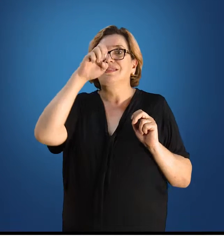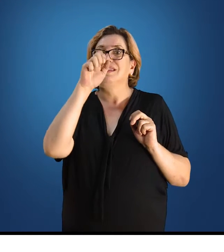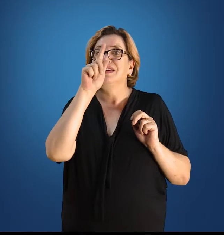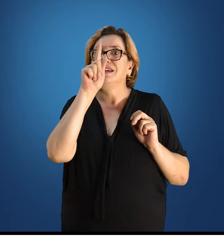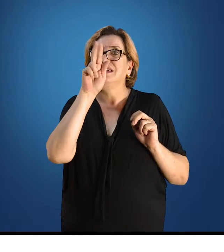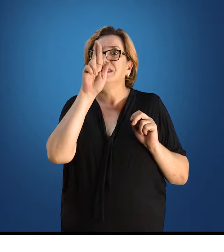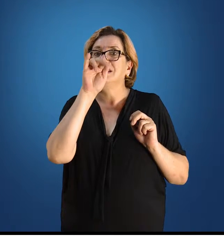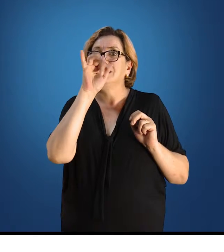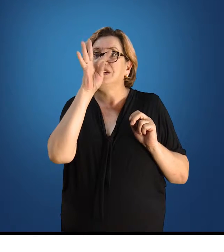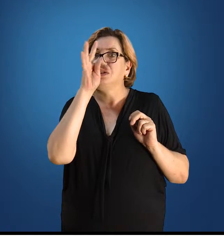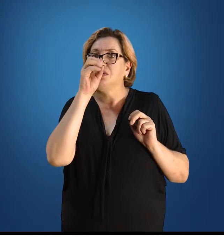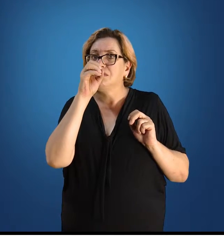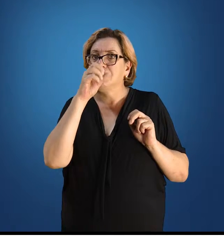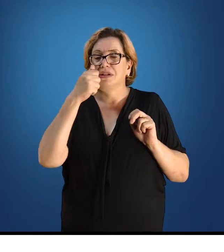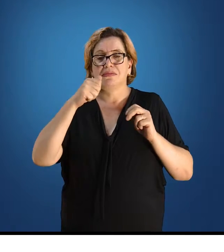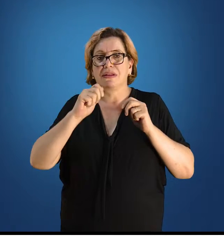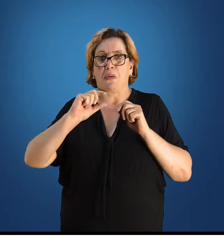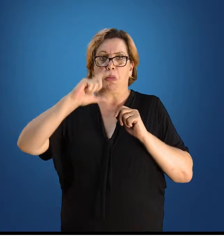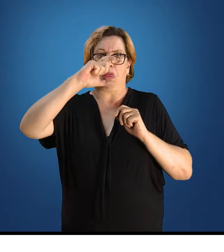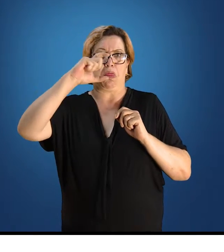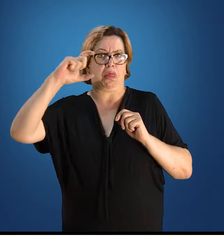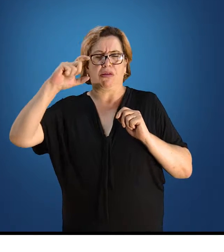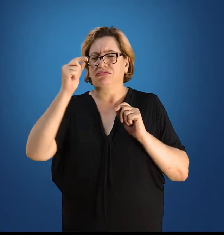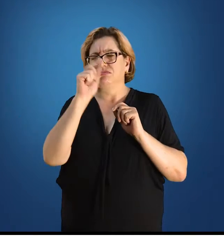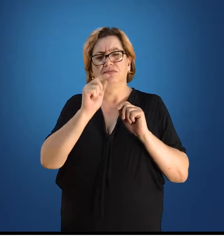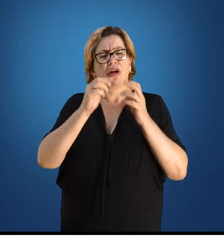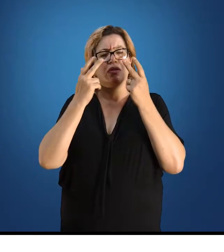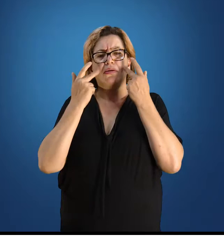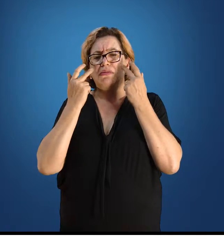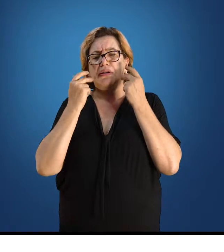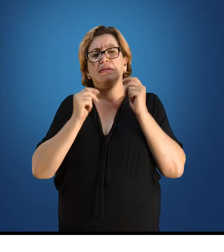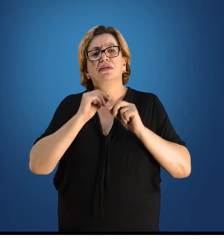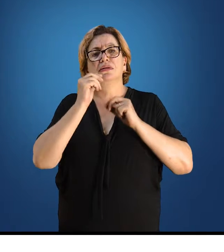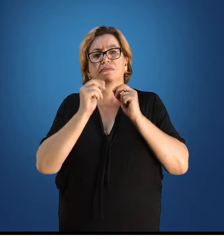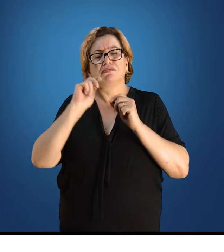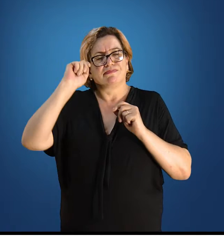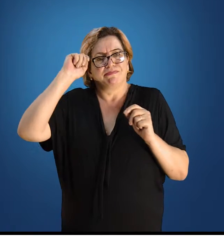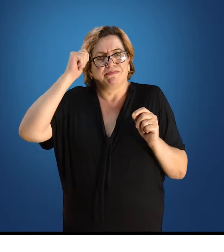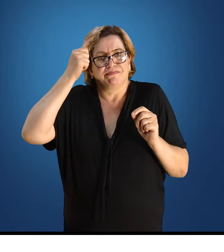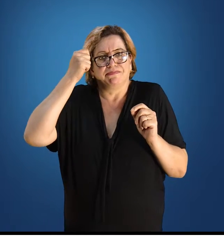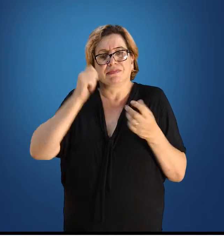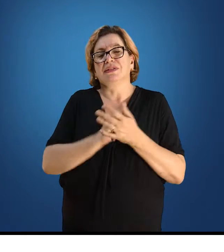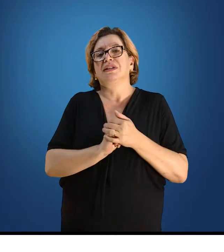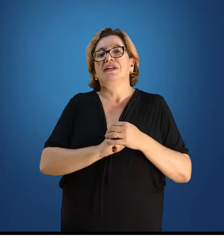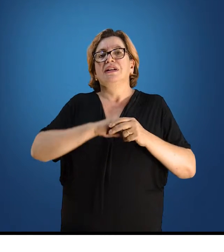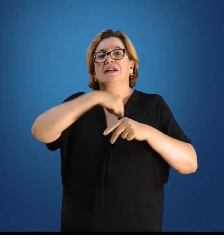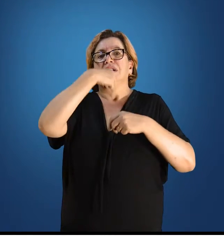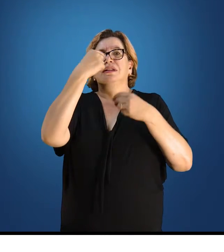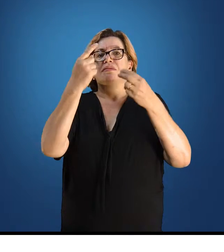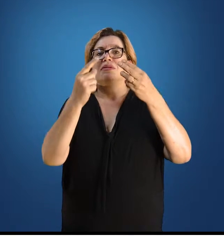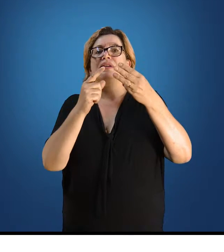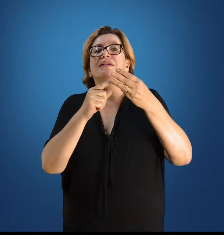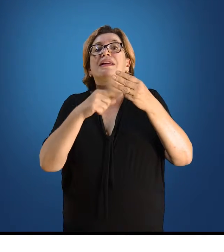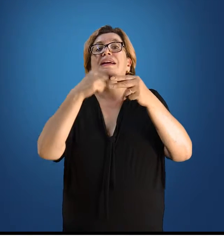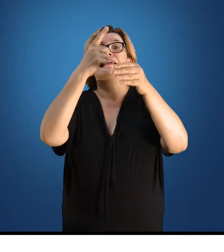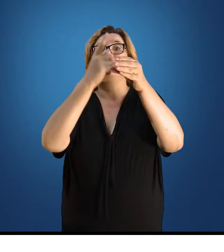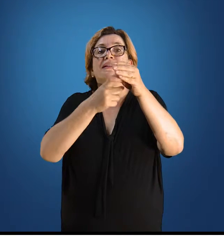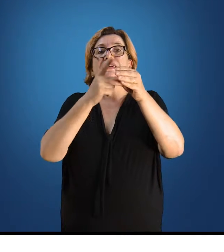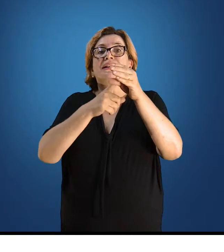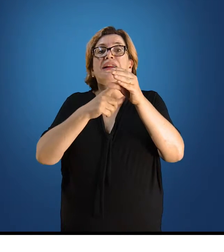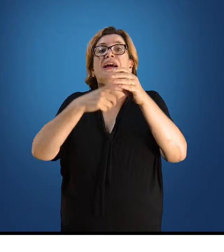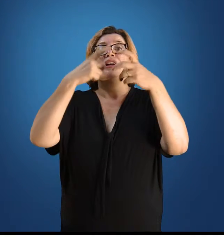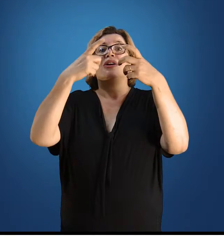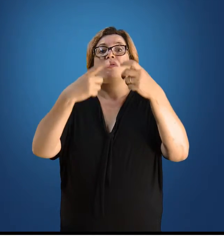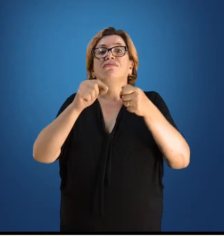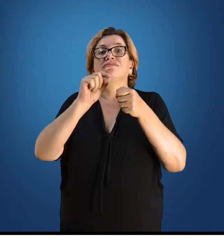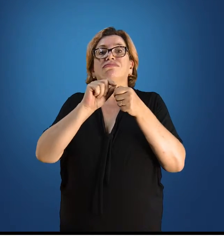caixa alta. São, né, letras normais, maiúsculas e minúsculas. Tá? Depois, Niterói é a cidade da editora, a